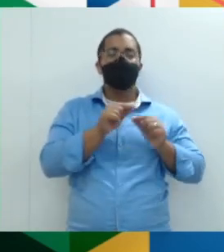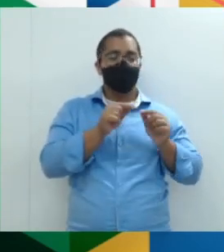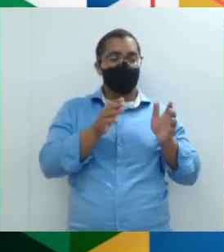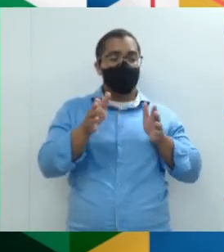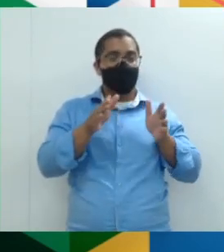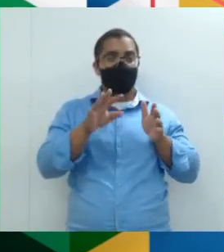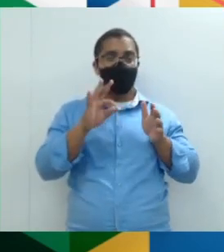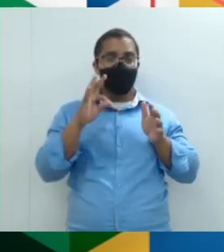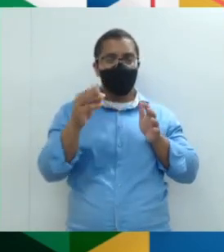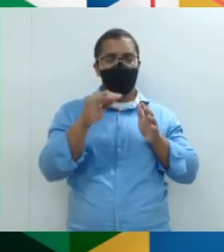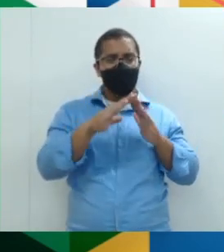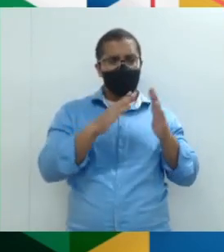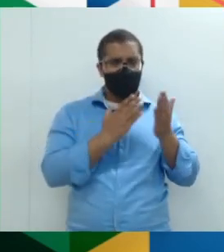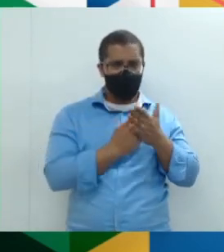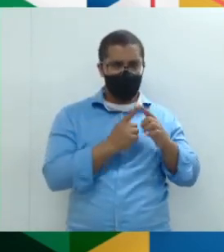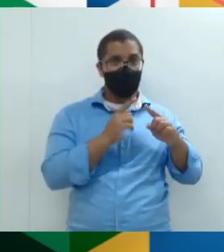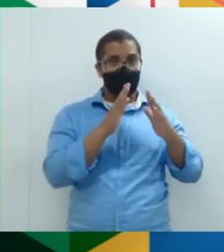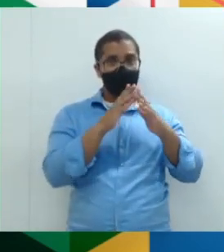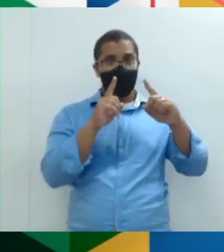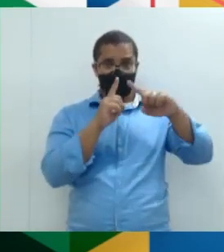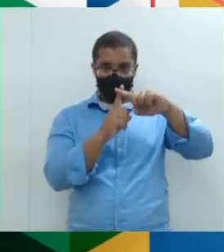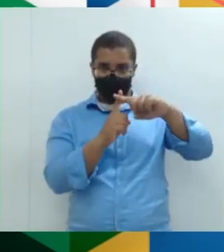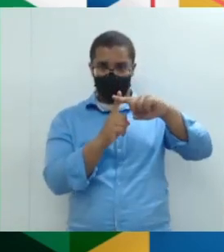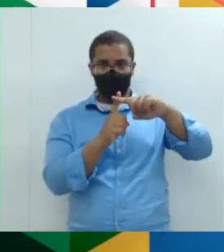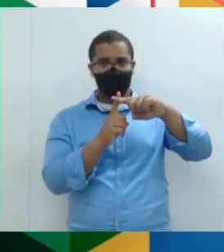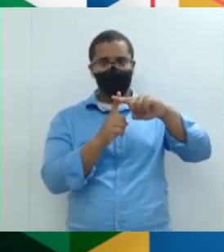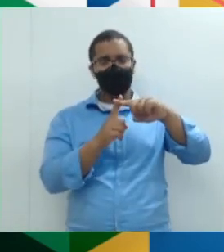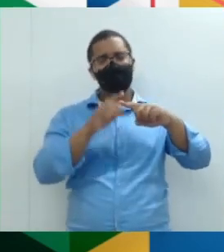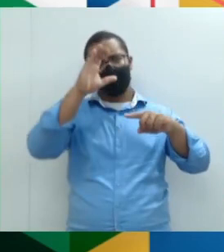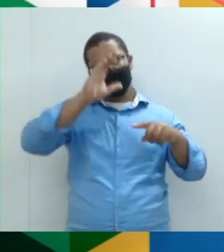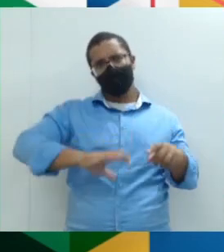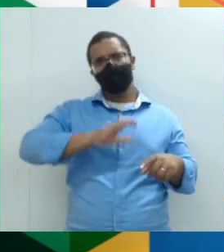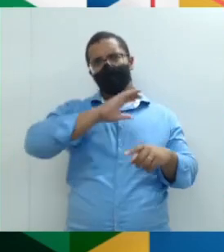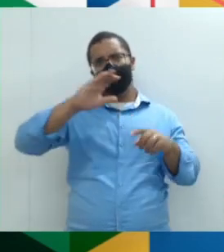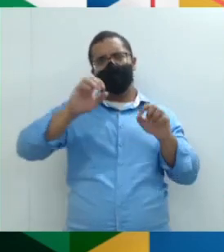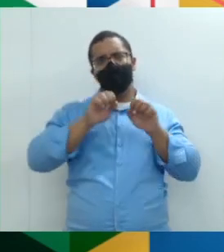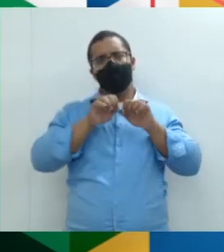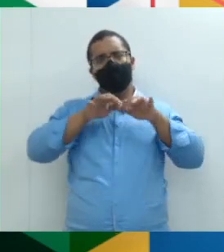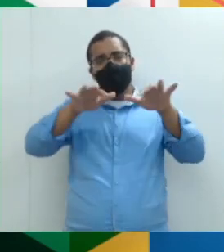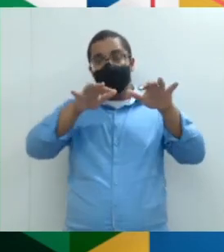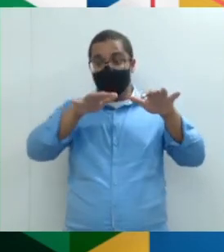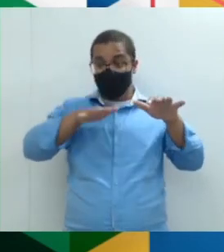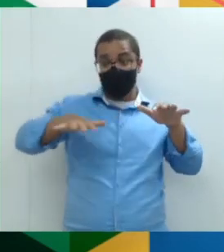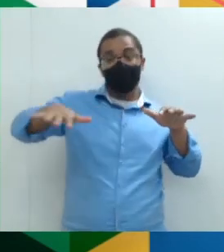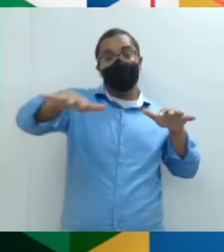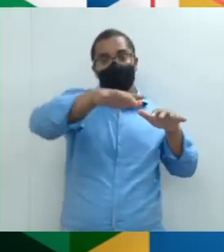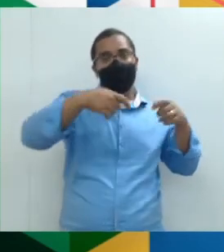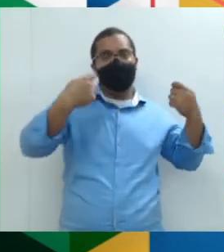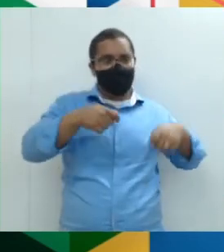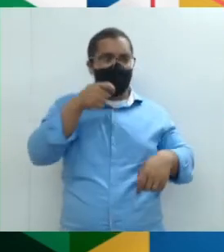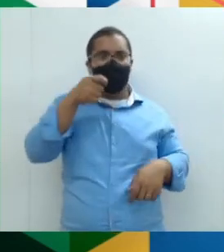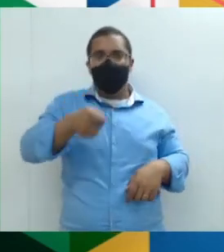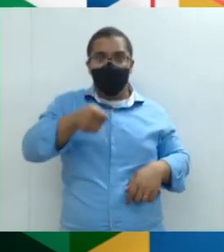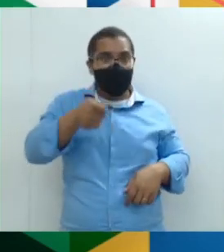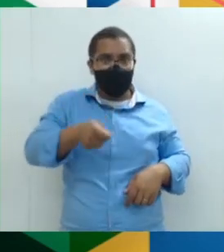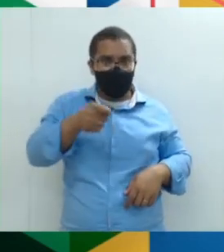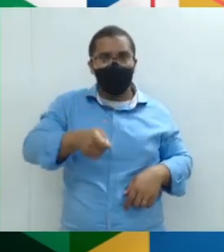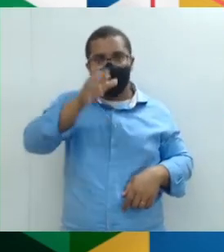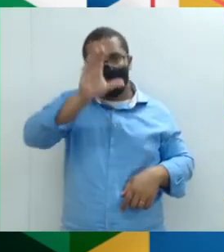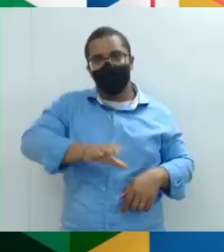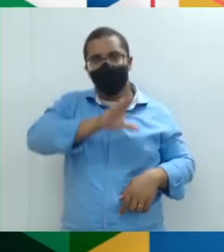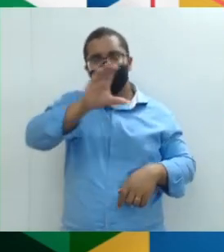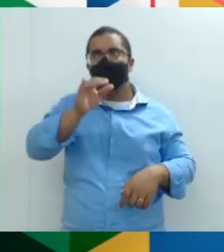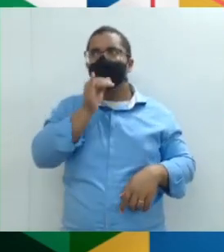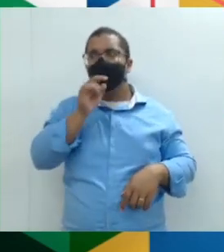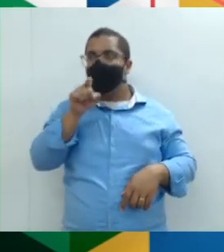vá fazer parte e, consequentemente, todos tenham que ser católicos, cristãos católicos, qualquer um que